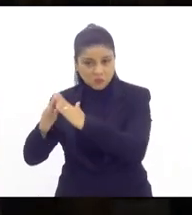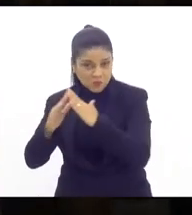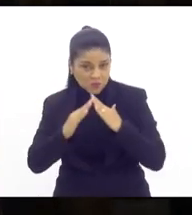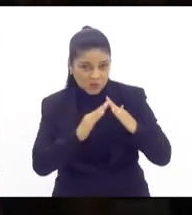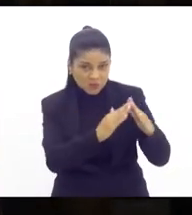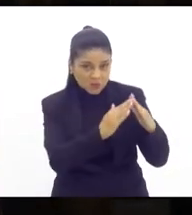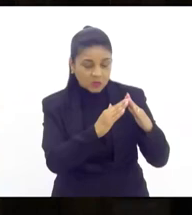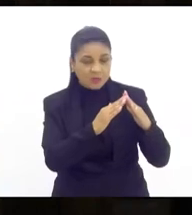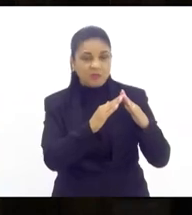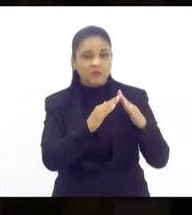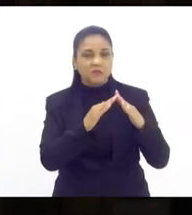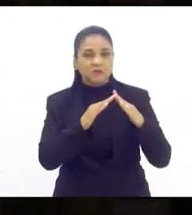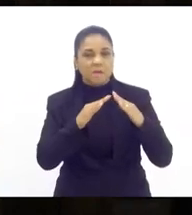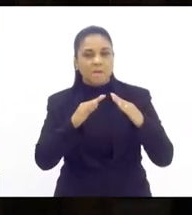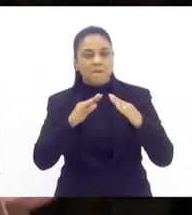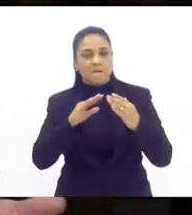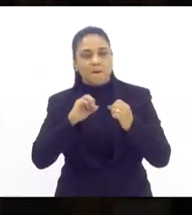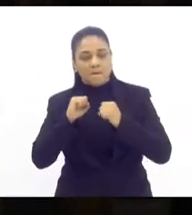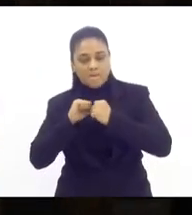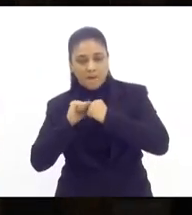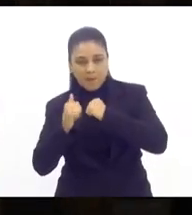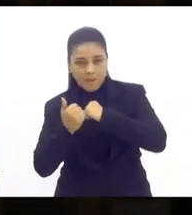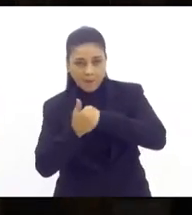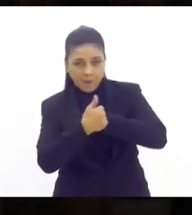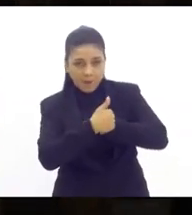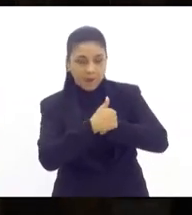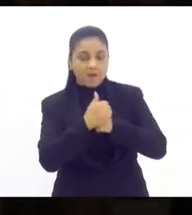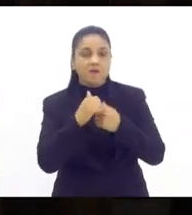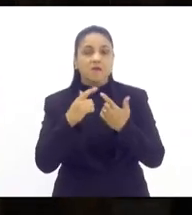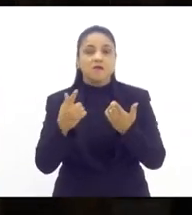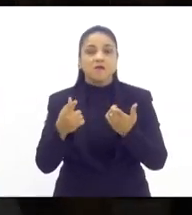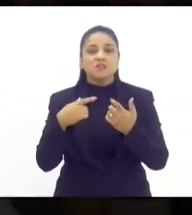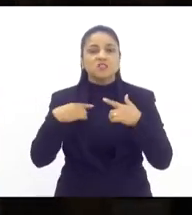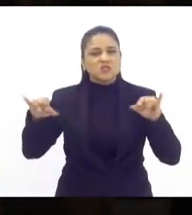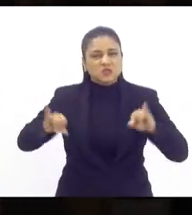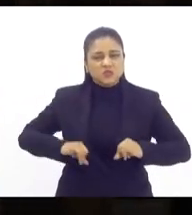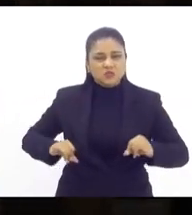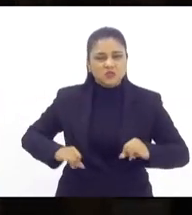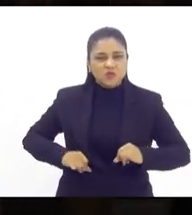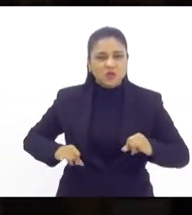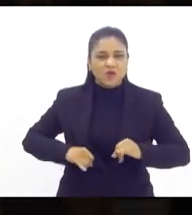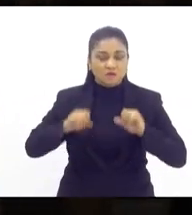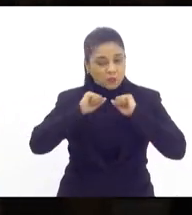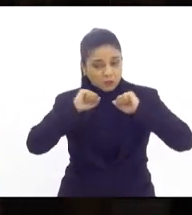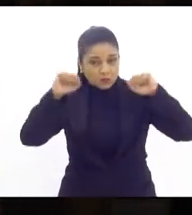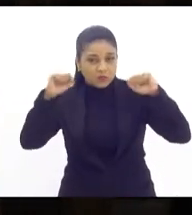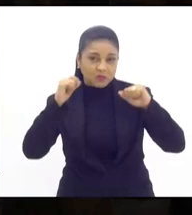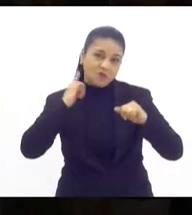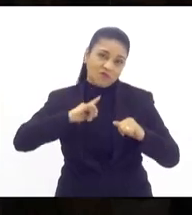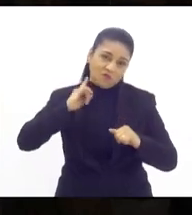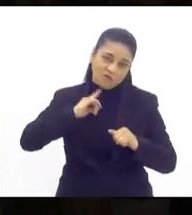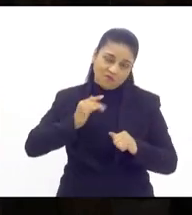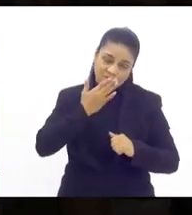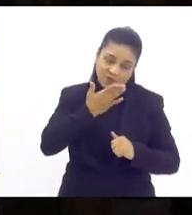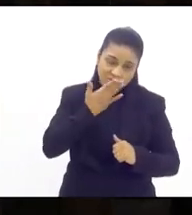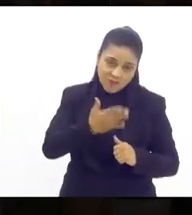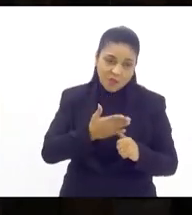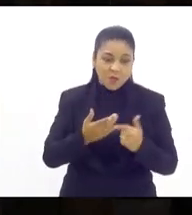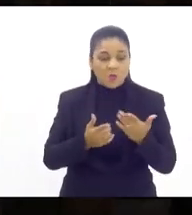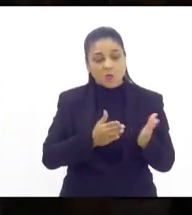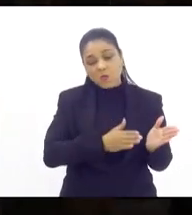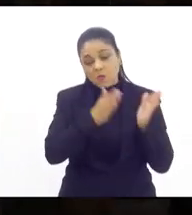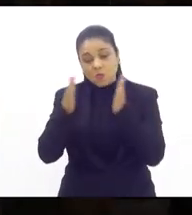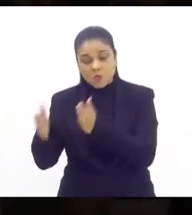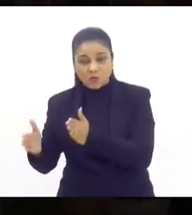eles dois desse lado no Maracanã né que sofre com a torcida do Flamengo diferente dos que sofrem com a torcida do Fluminense do outro lado